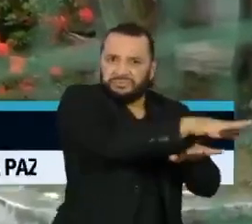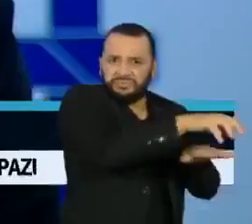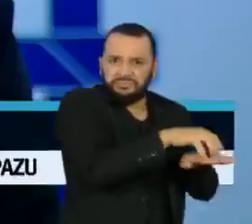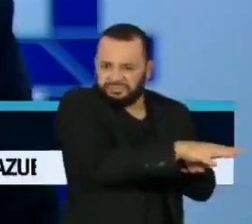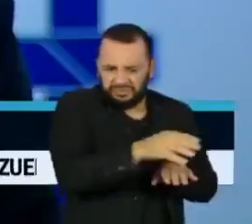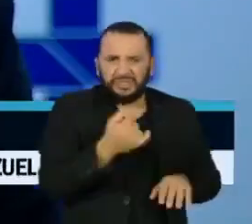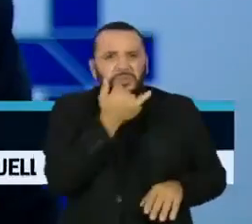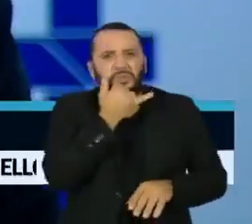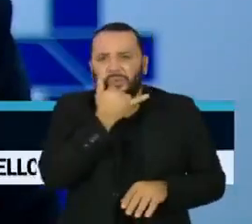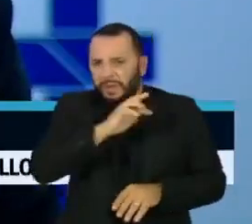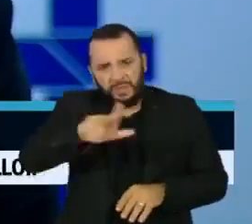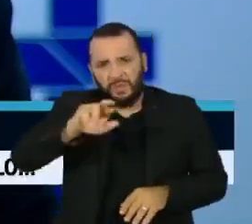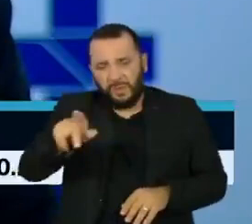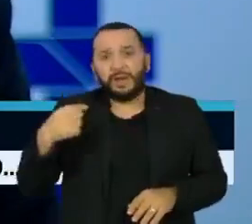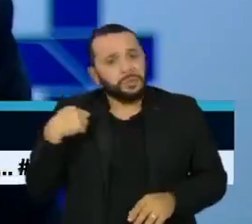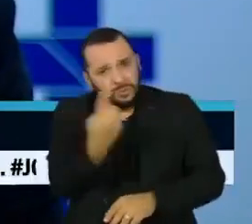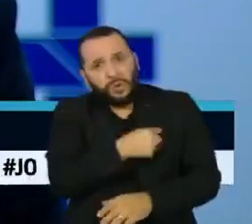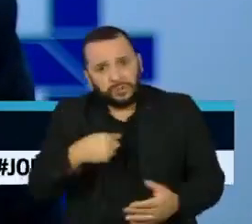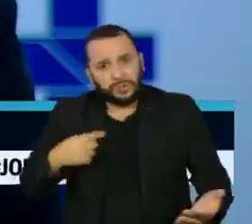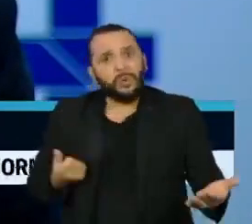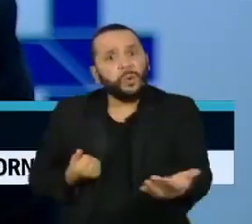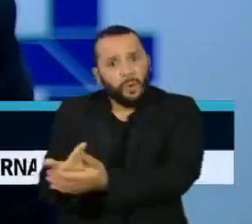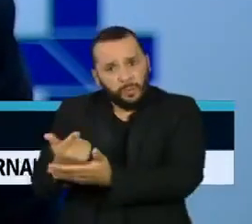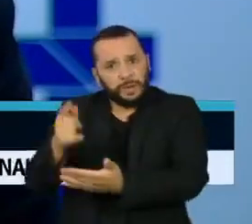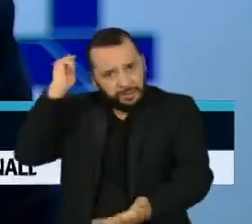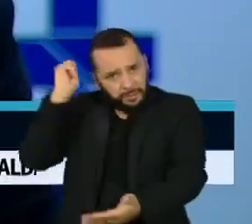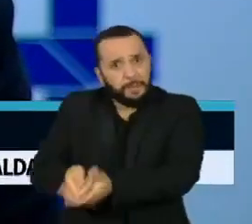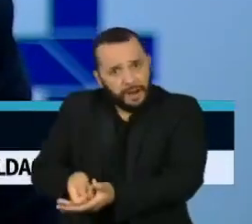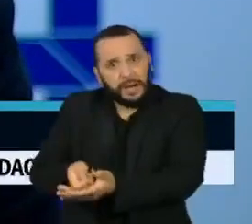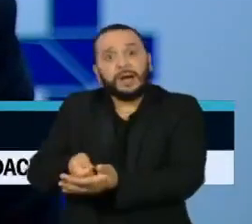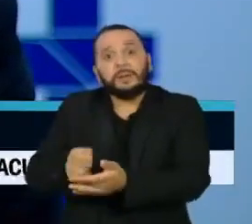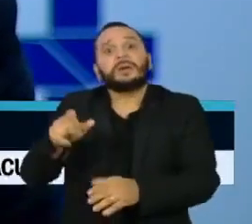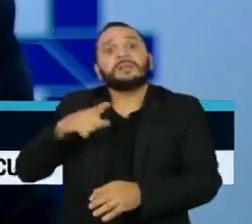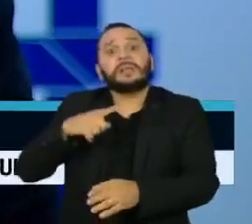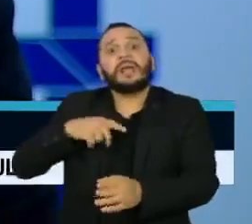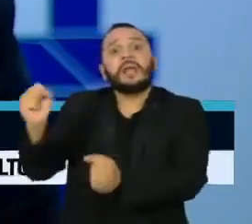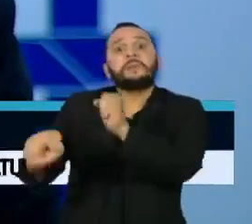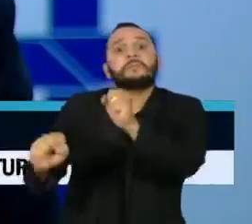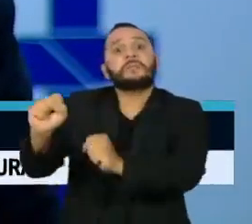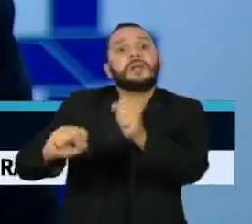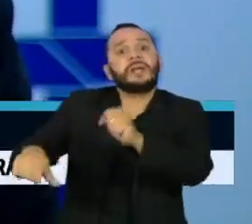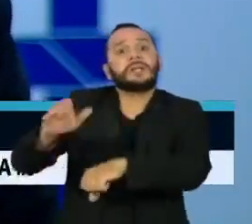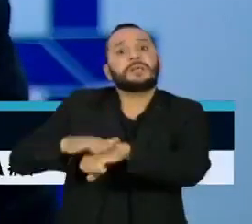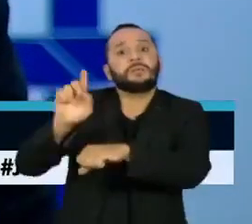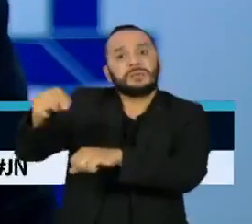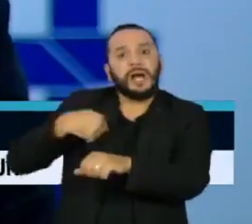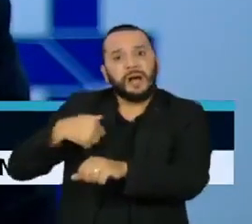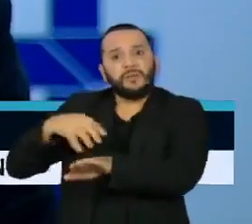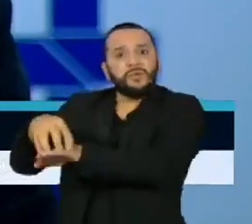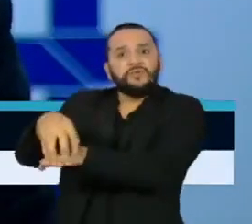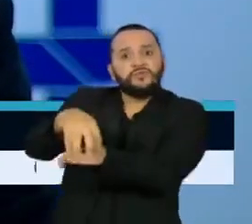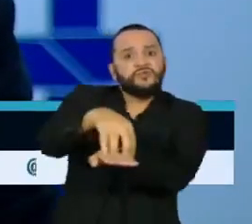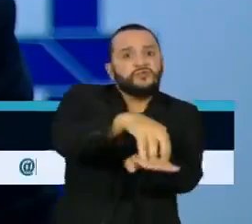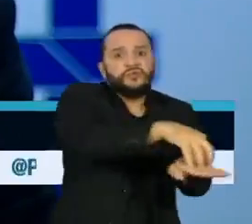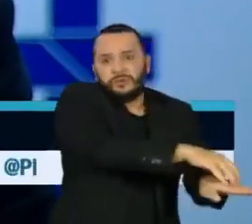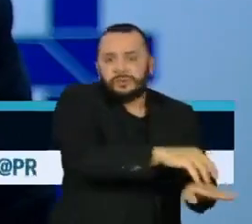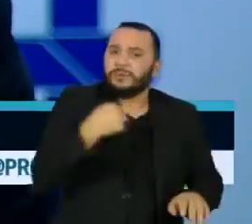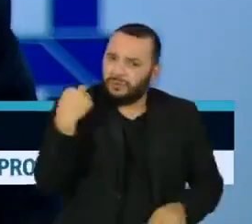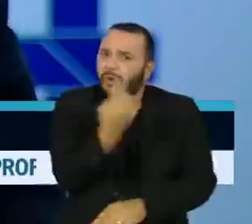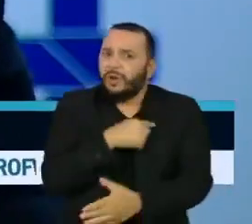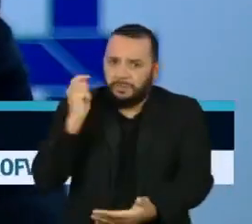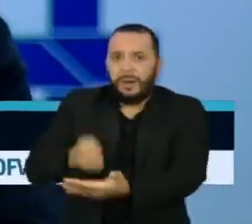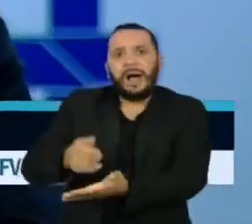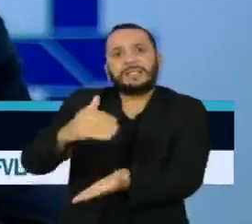O Ministério é o cliente do oxigênio, paga pelo oxigênio, coloca recursos em secretarias de Estado de